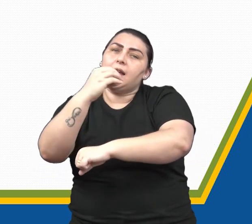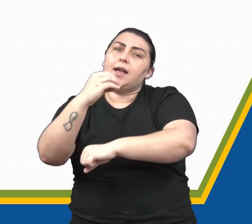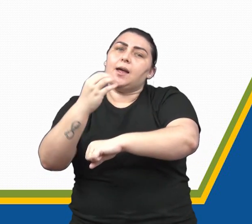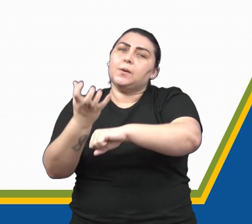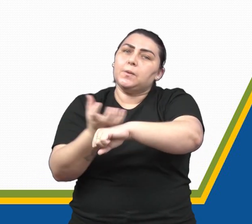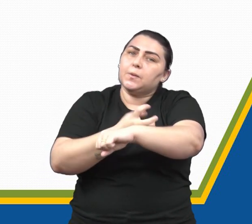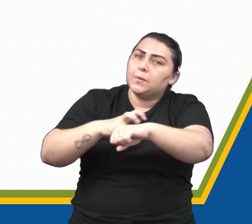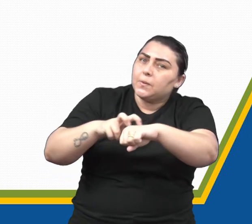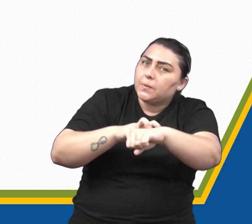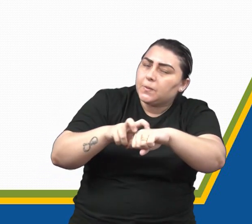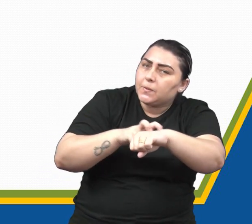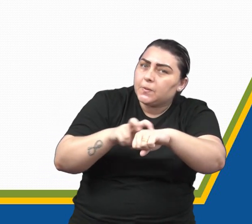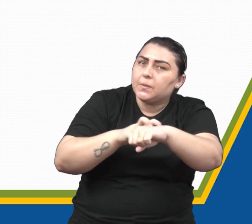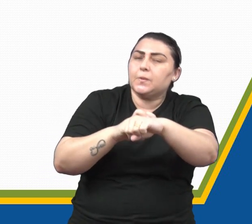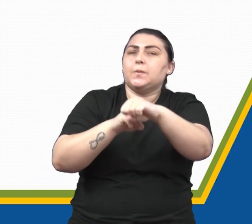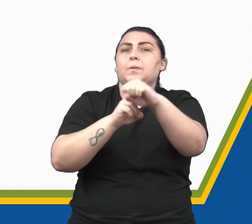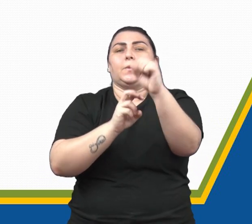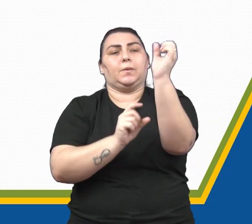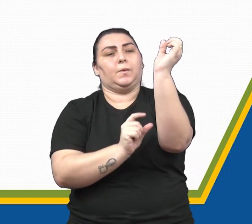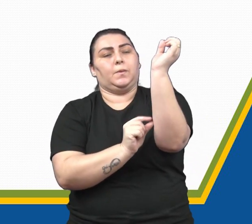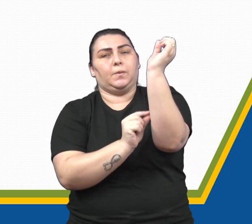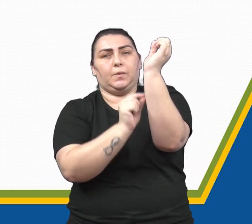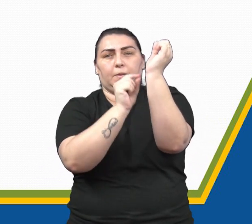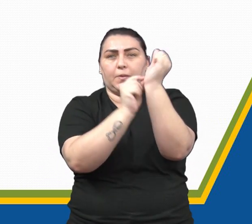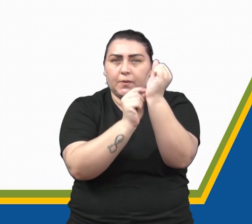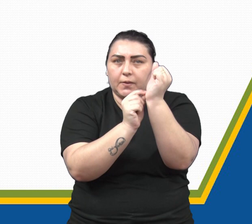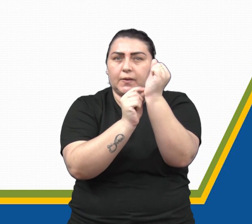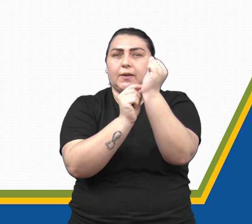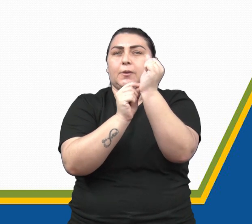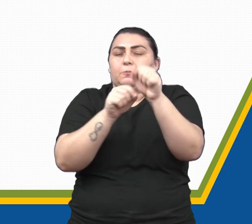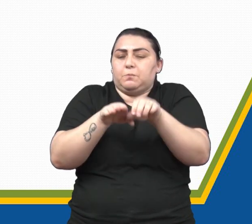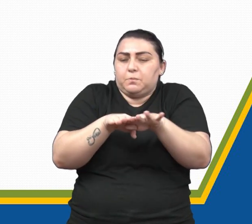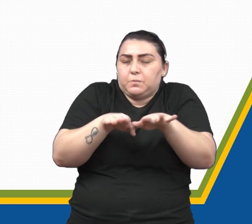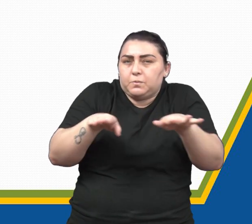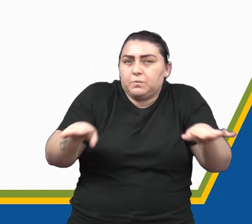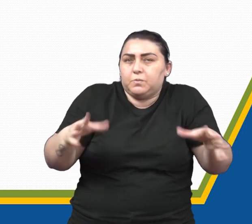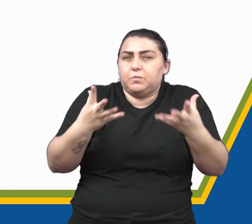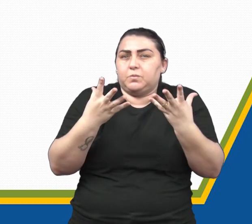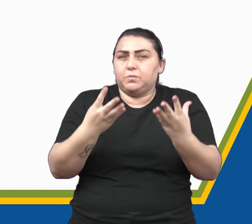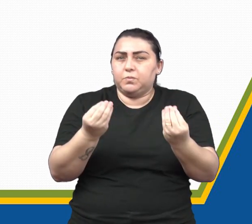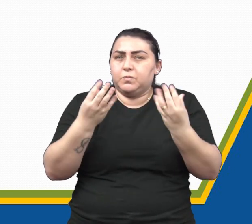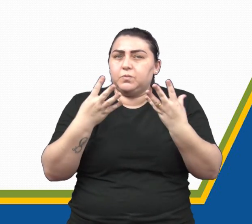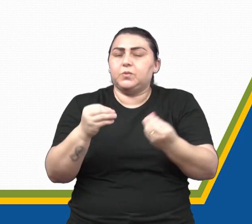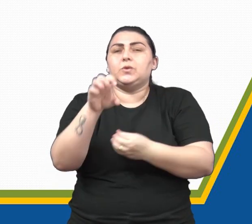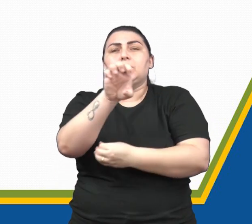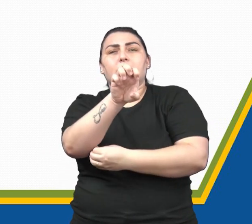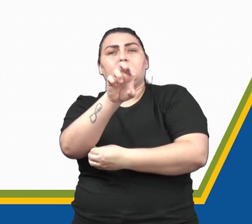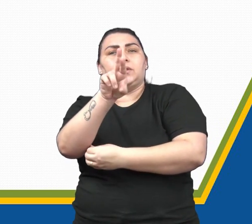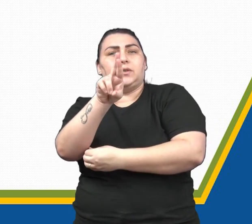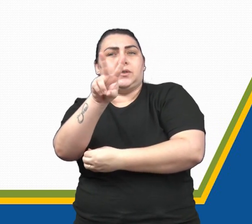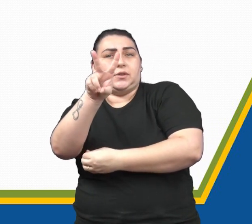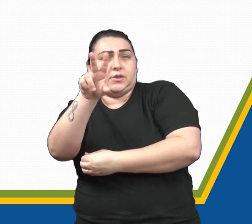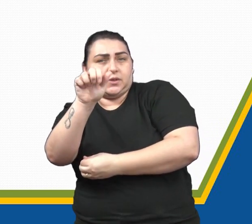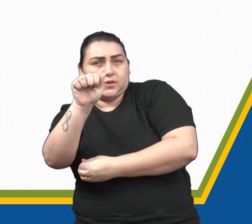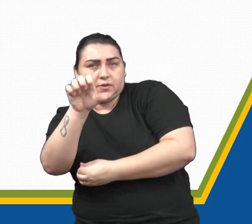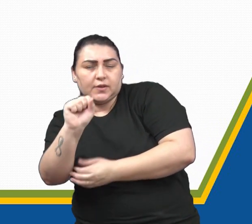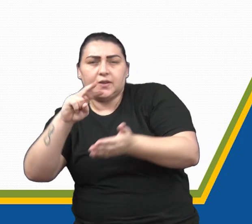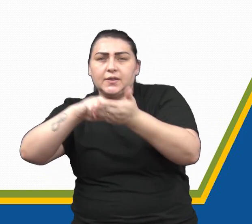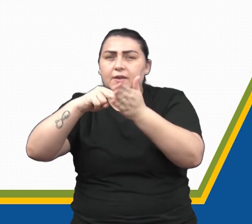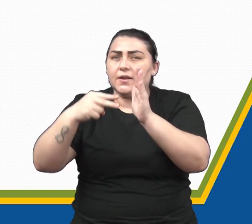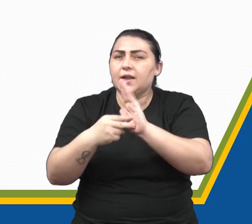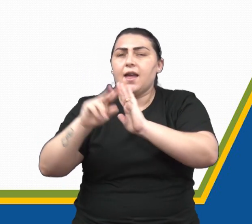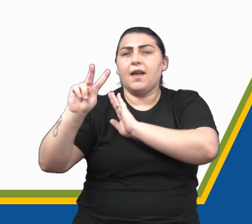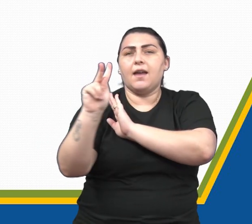com presença de líquens, musgos. Essa vegetação rasteira tem bastante ervas, nós chamamos elas de herbáceas,